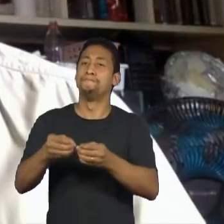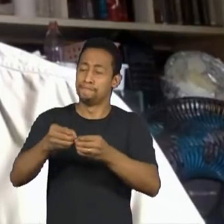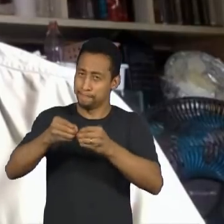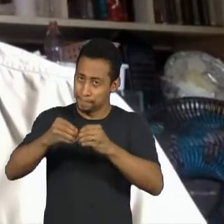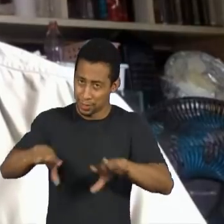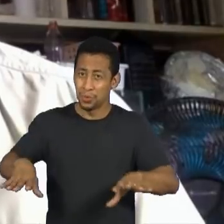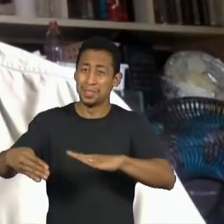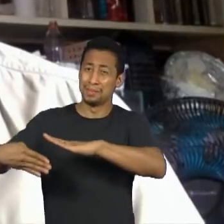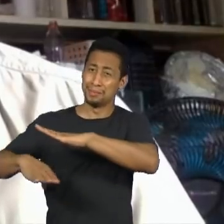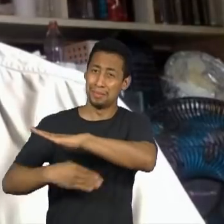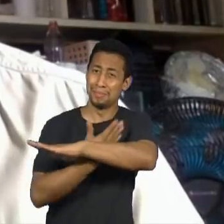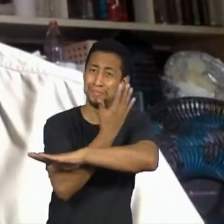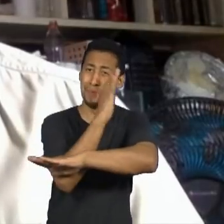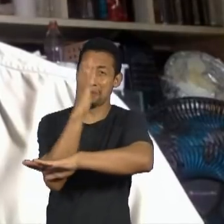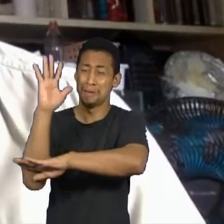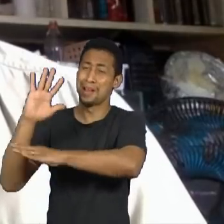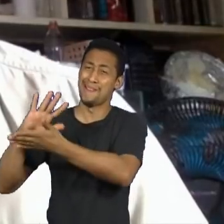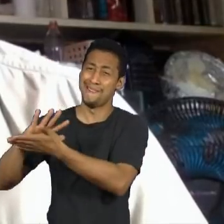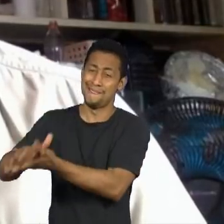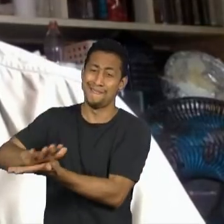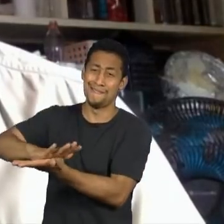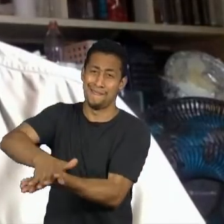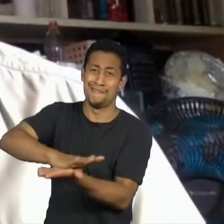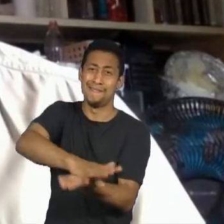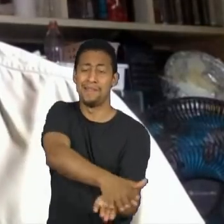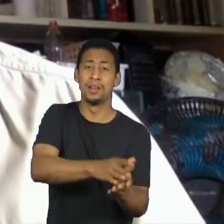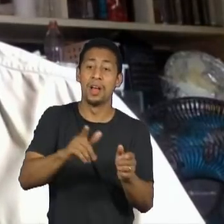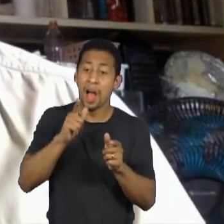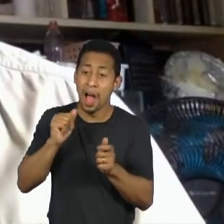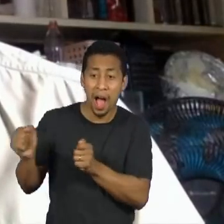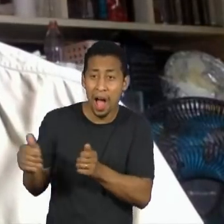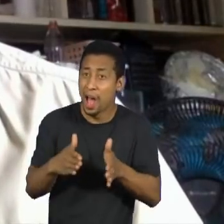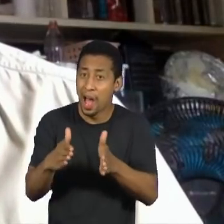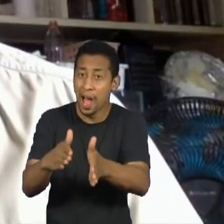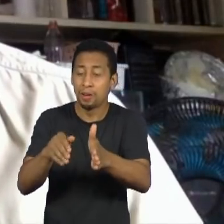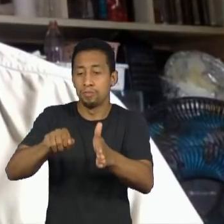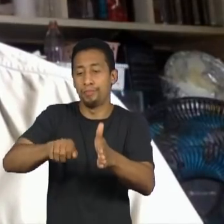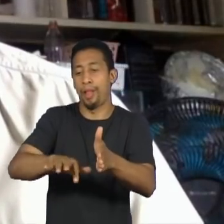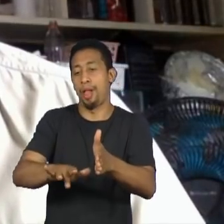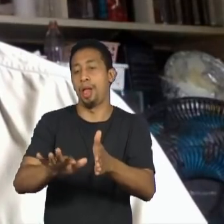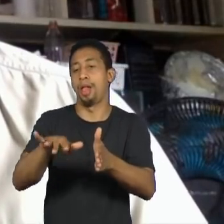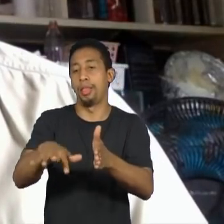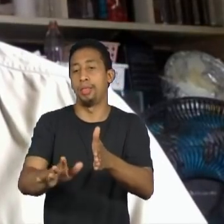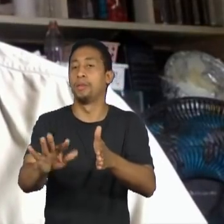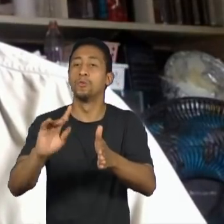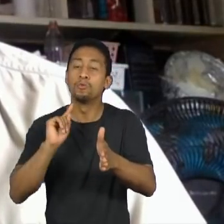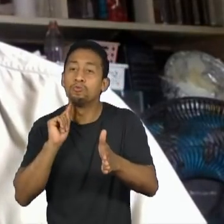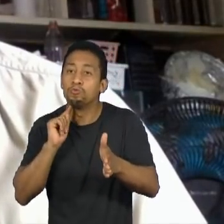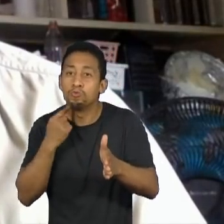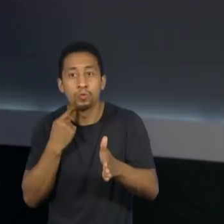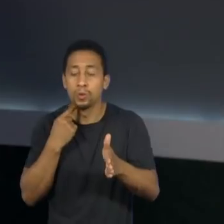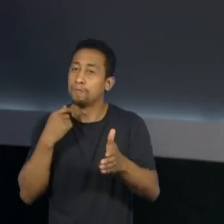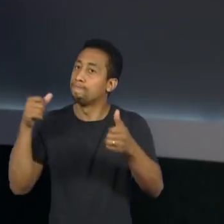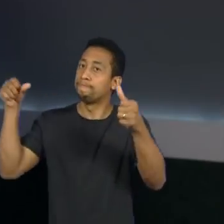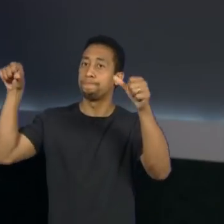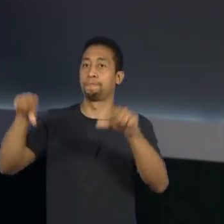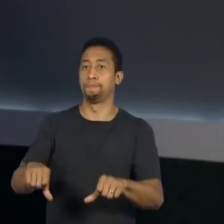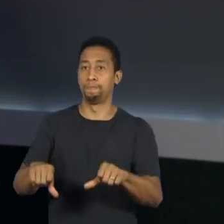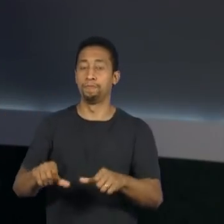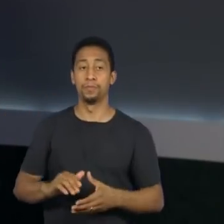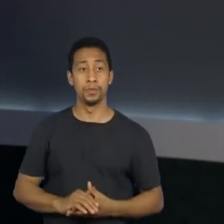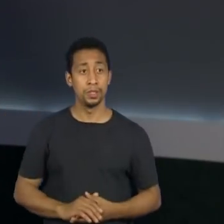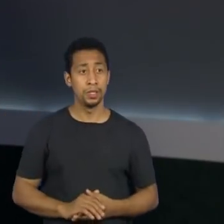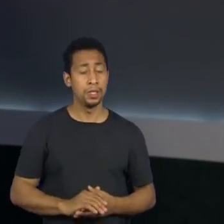de biodiversidade e uma contaminação dos recursos hídricos nunca vistos nesse país. E quais são